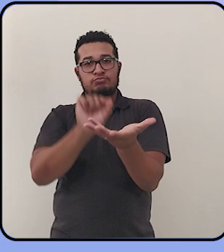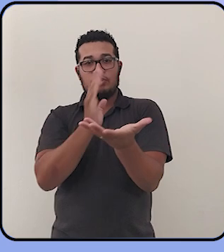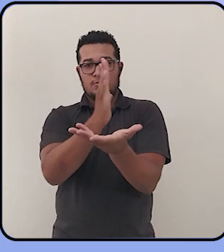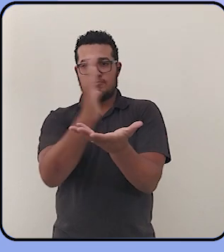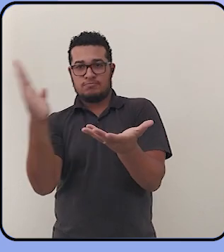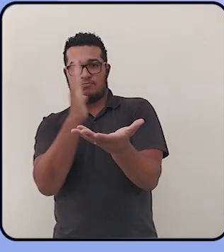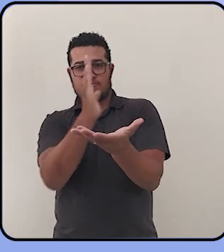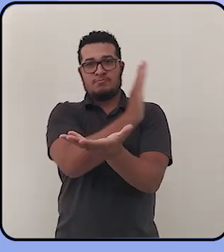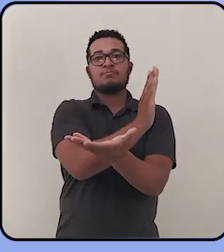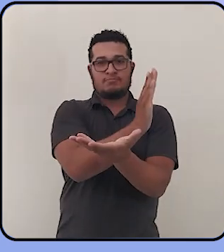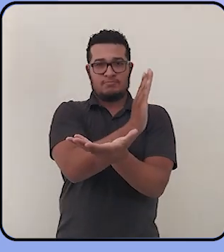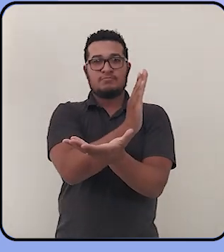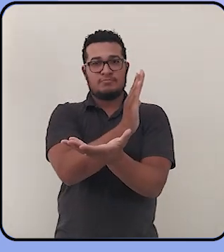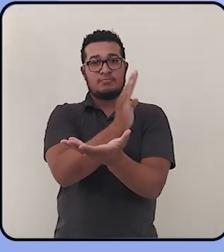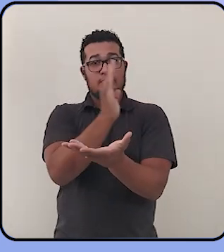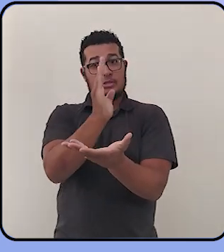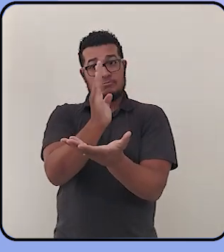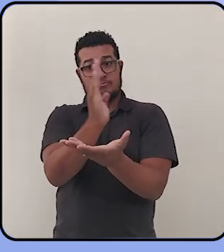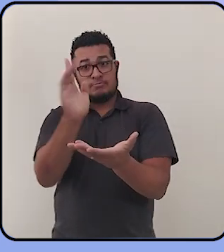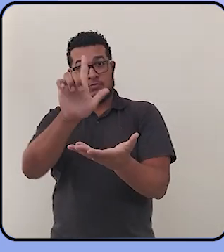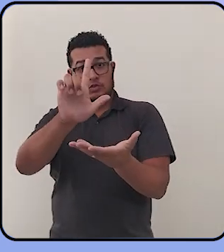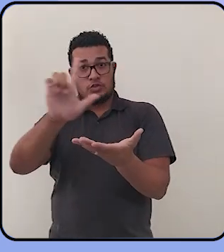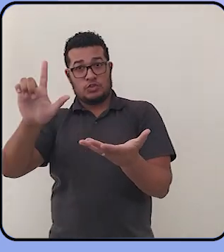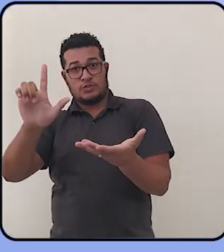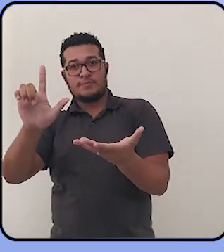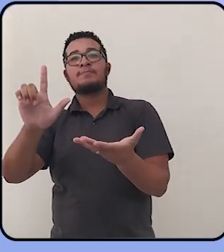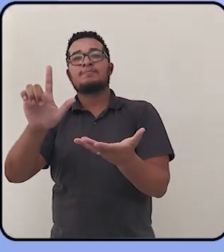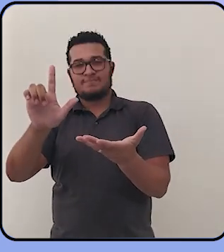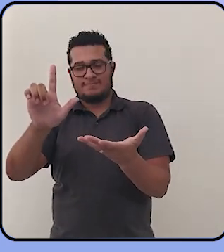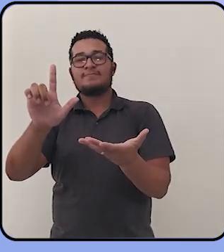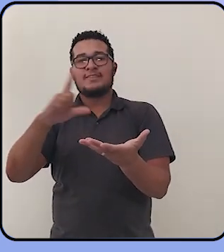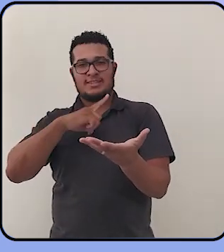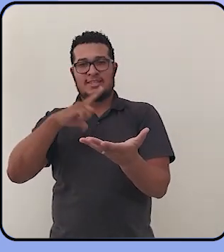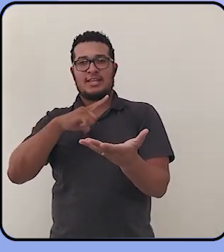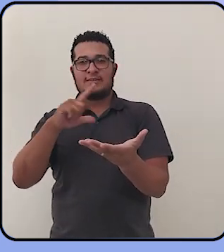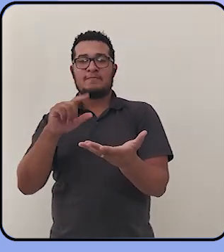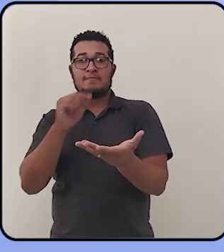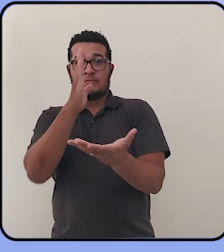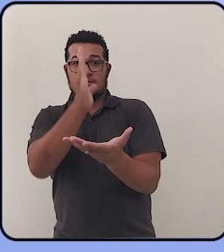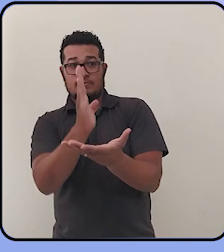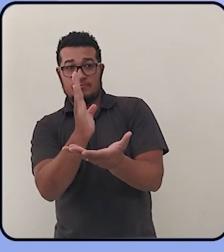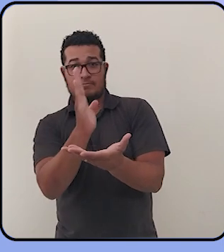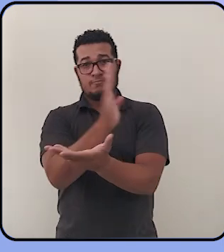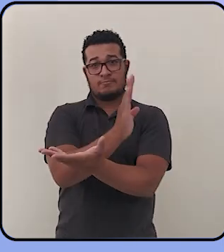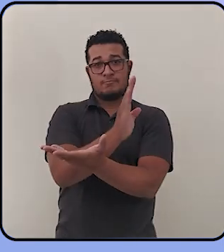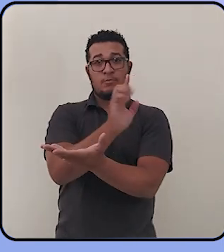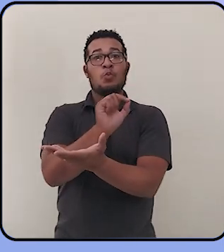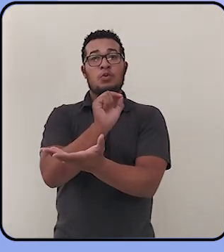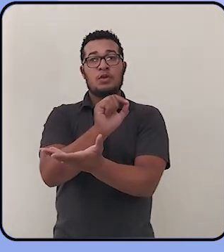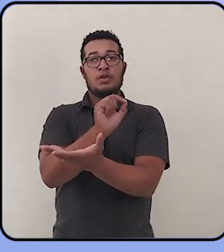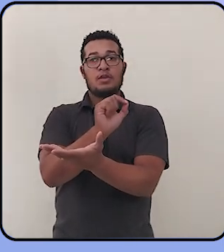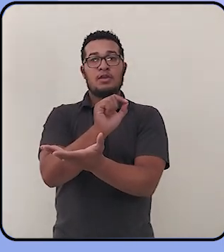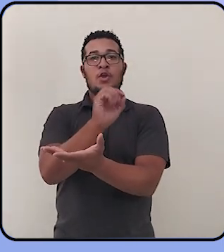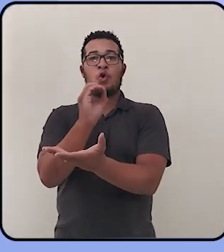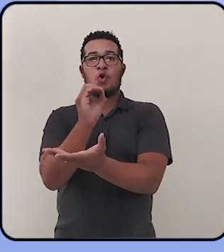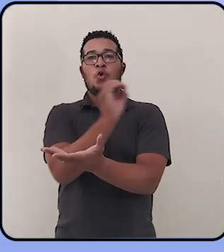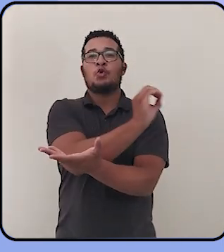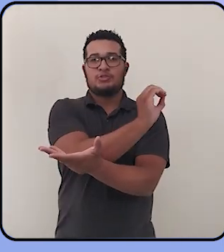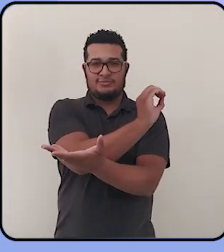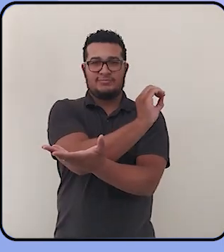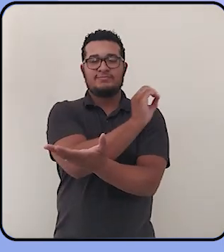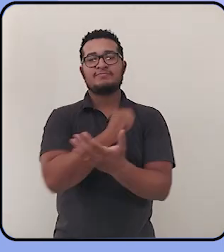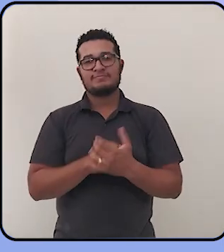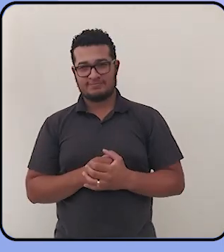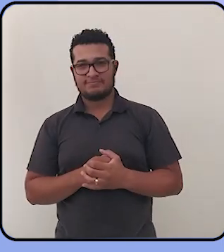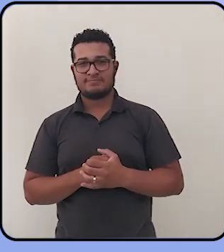hemisférios. Sempre à direita, hemisfério leste. À nossa esquerda,